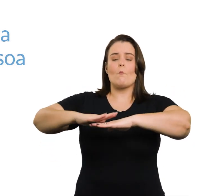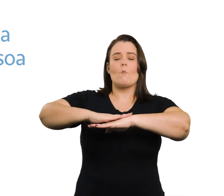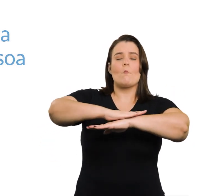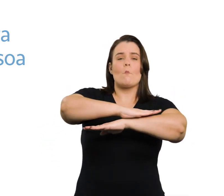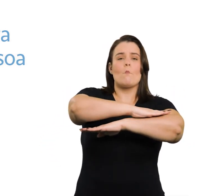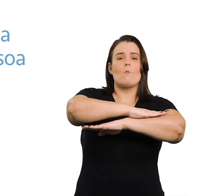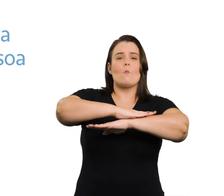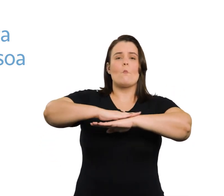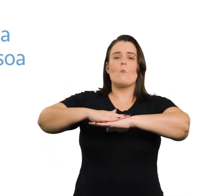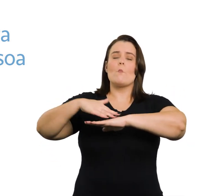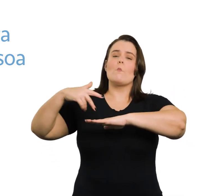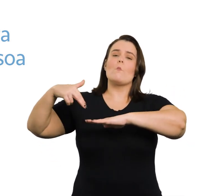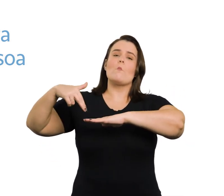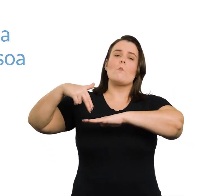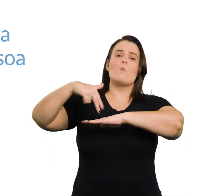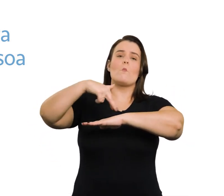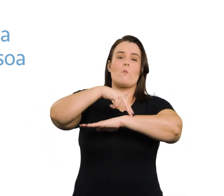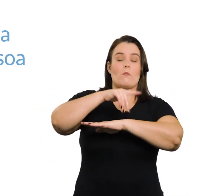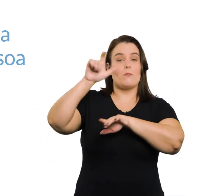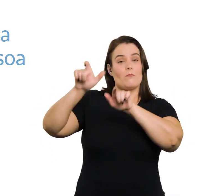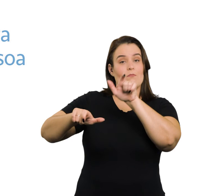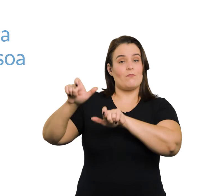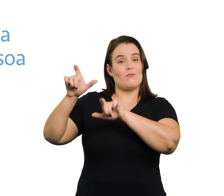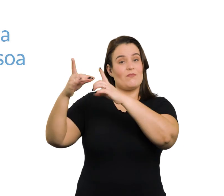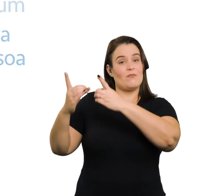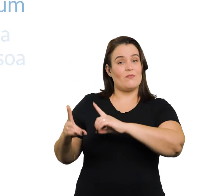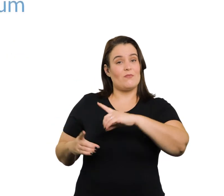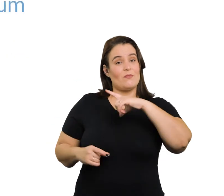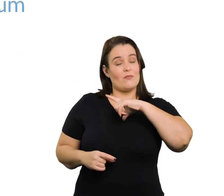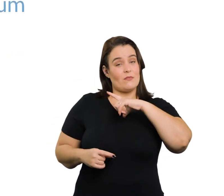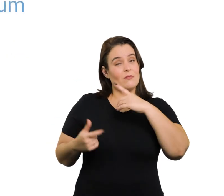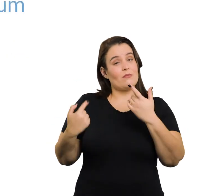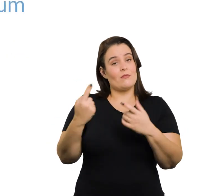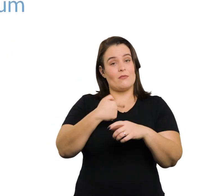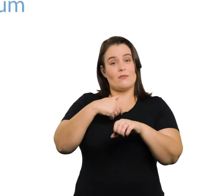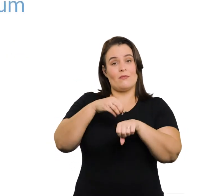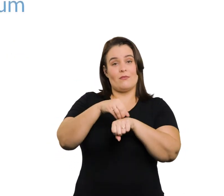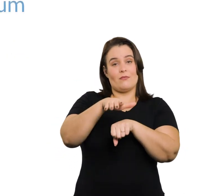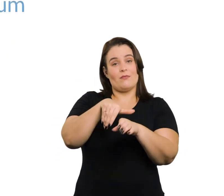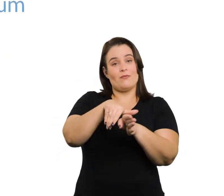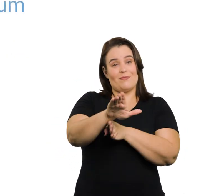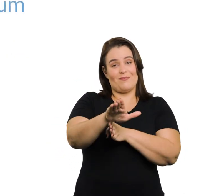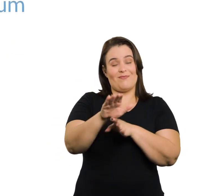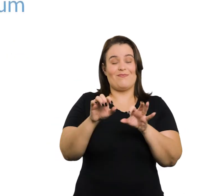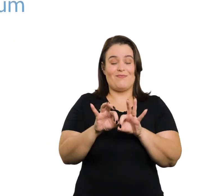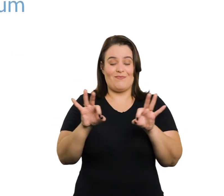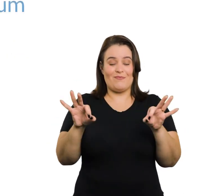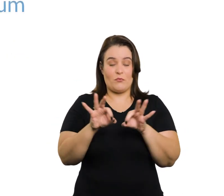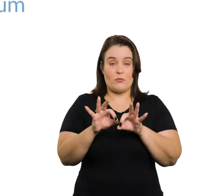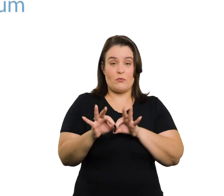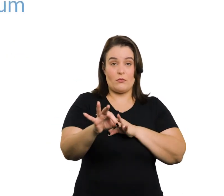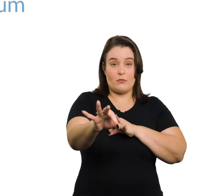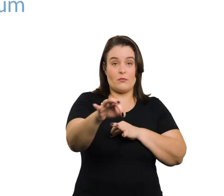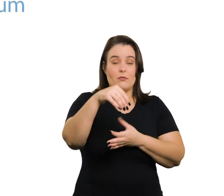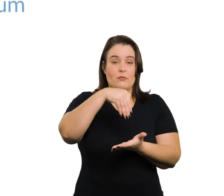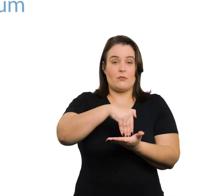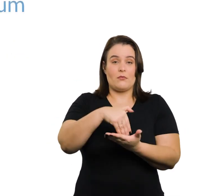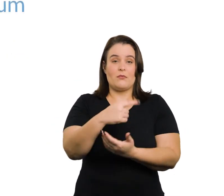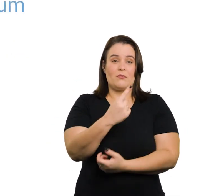para a permanência transitória da pessoa com deficiência, onde recomendamos largura e comprimento de no